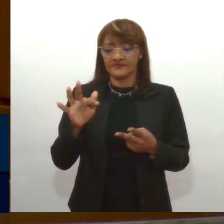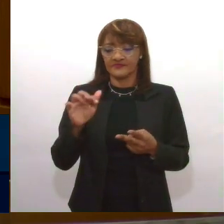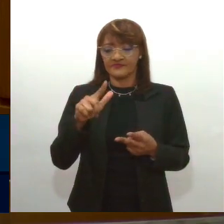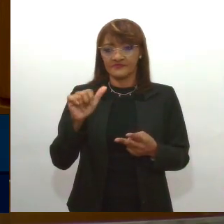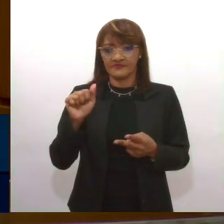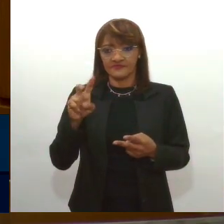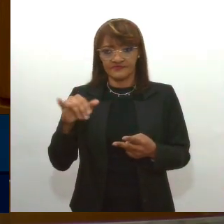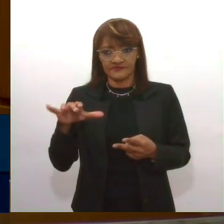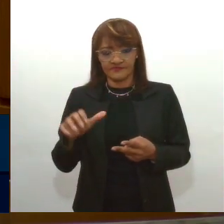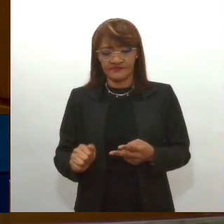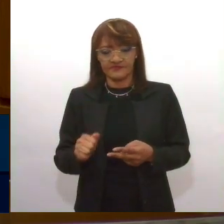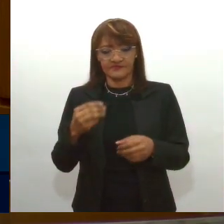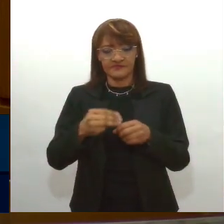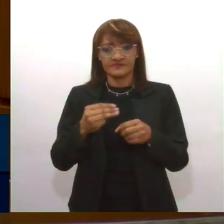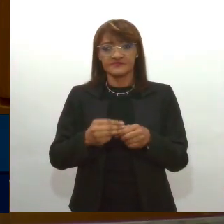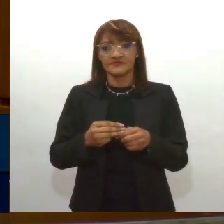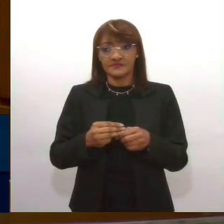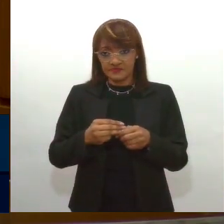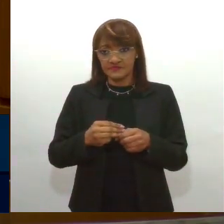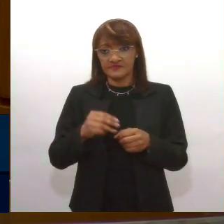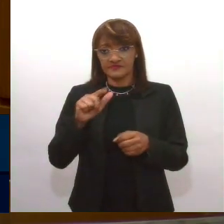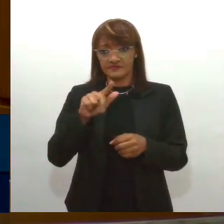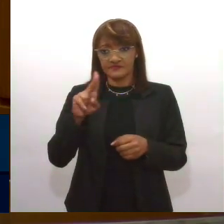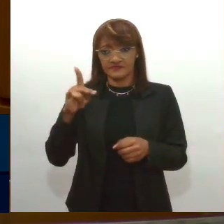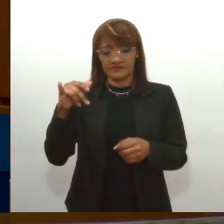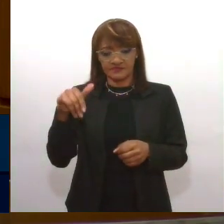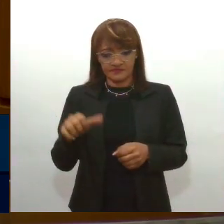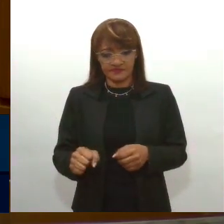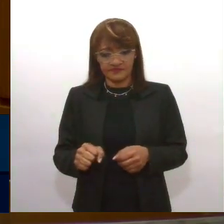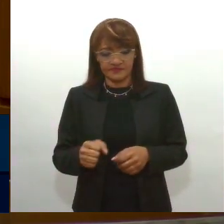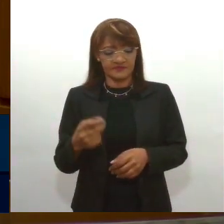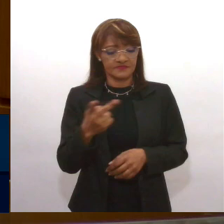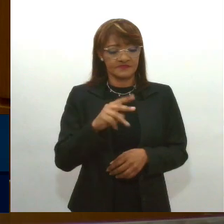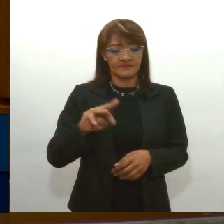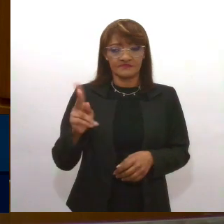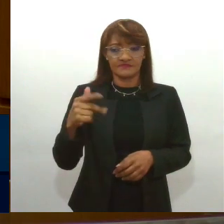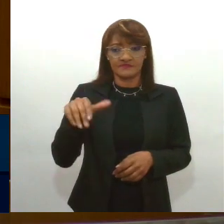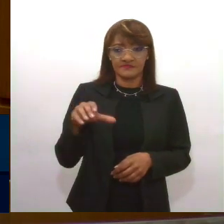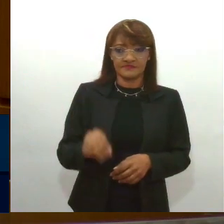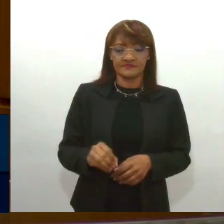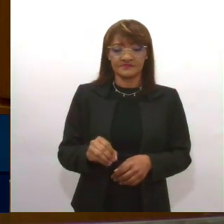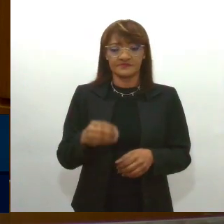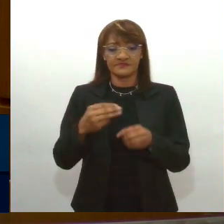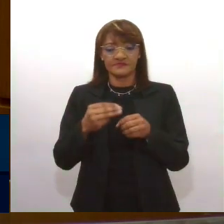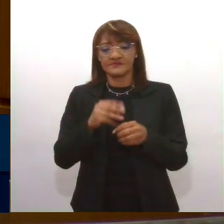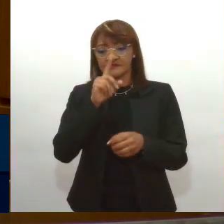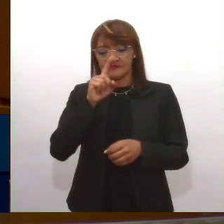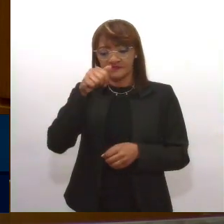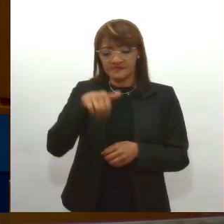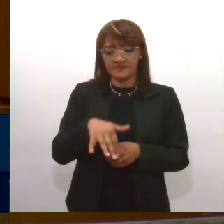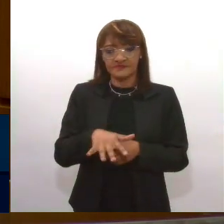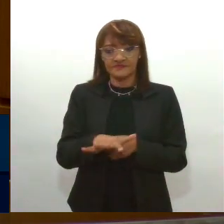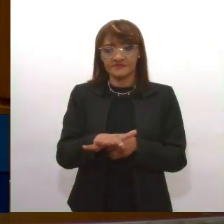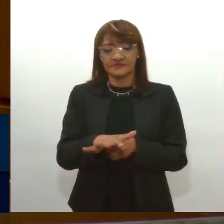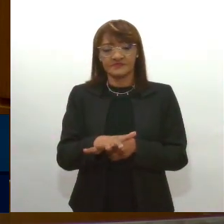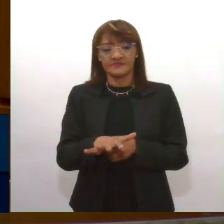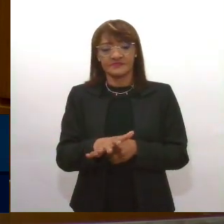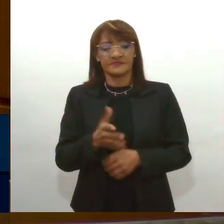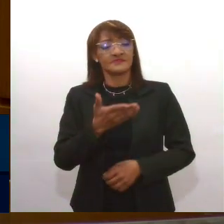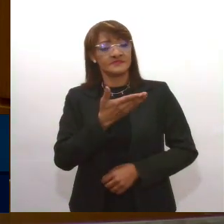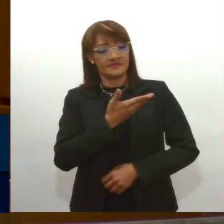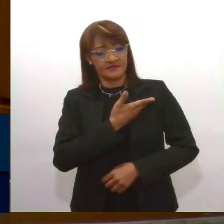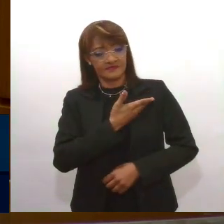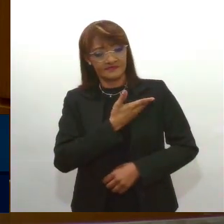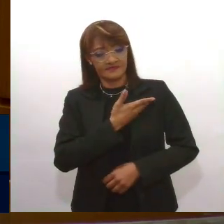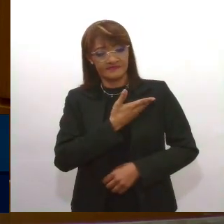Machadinho e panc eleitos em cidet São Francisco e minha querida amiga Iana de Dr Thiago e